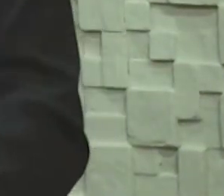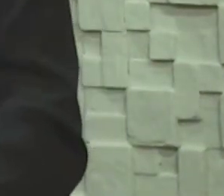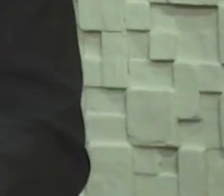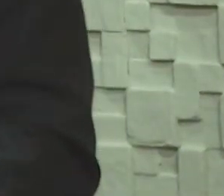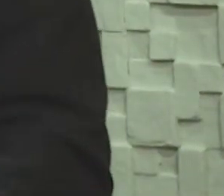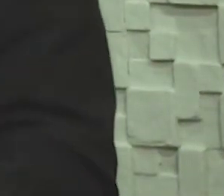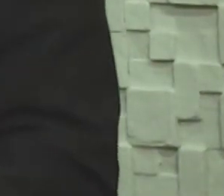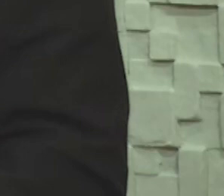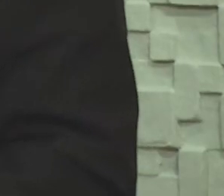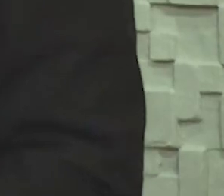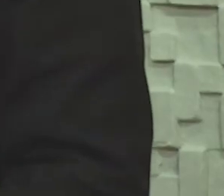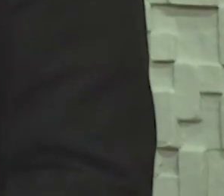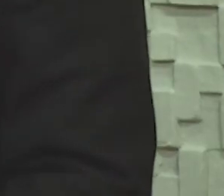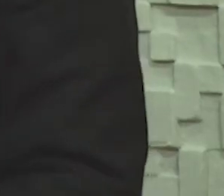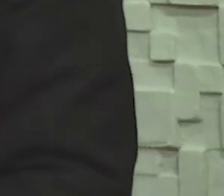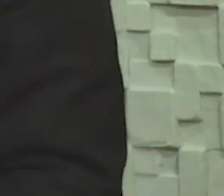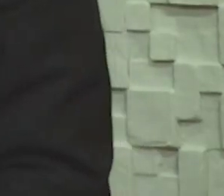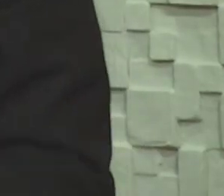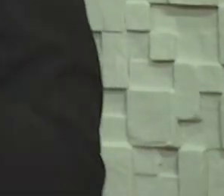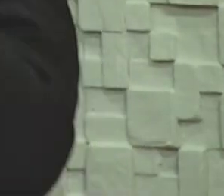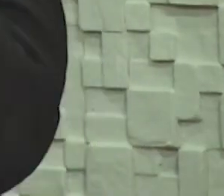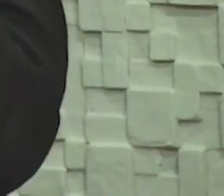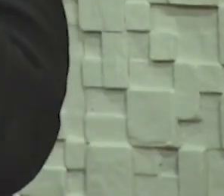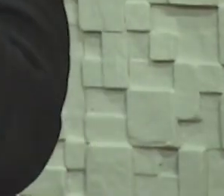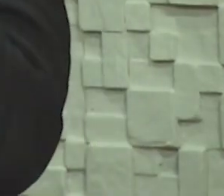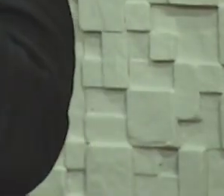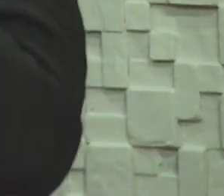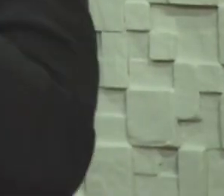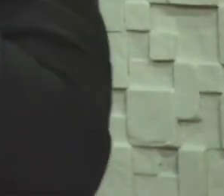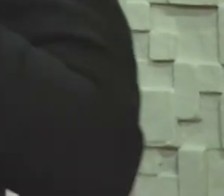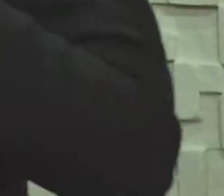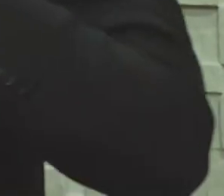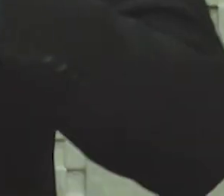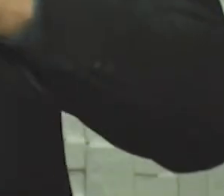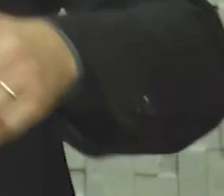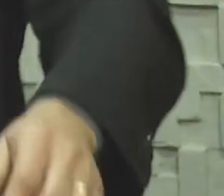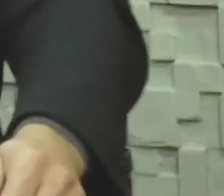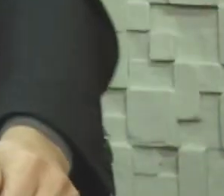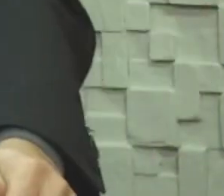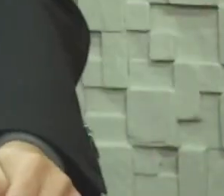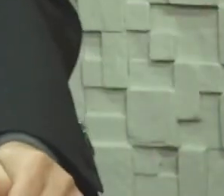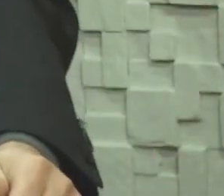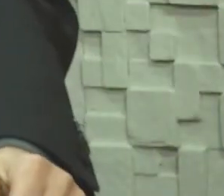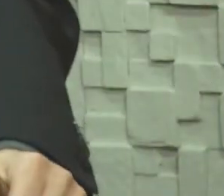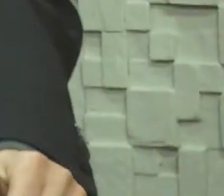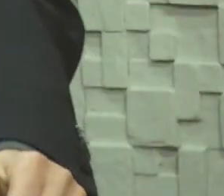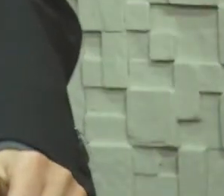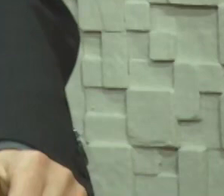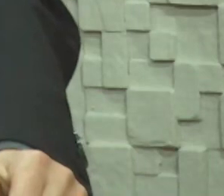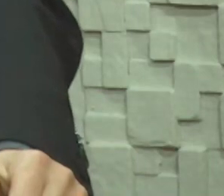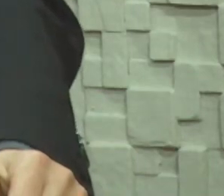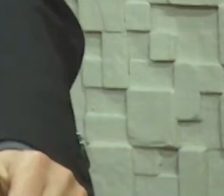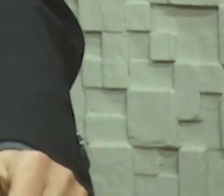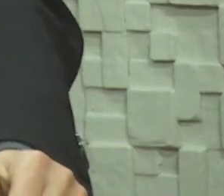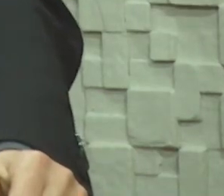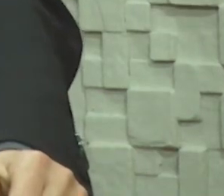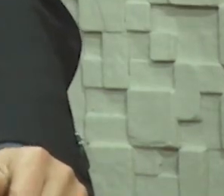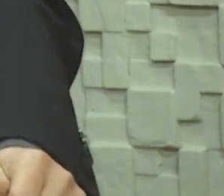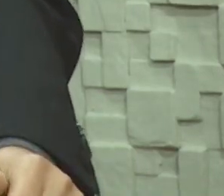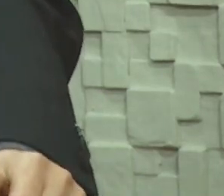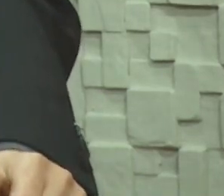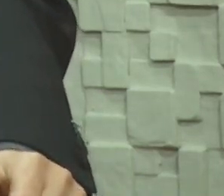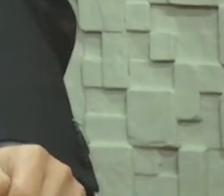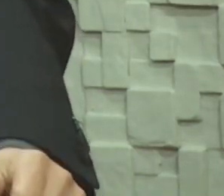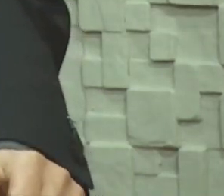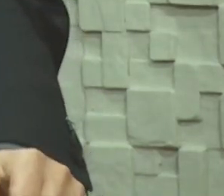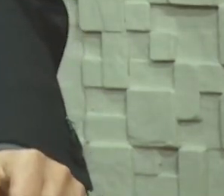um projeto importante inclusive foi contemplado na nossa cidade eles tem a bíblia em braile né e a deve aqui direitinho ela recebeu